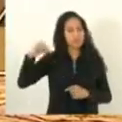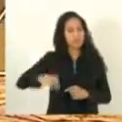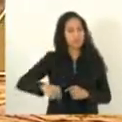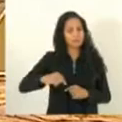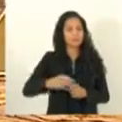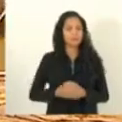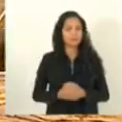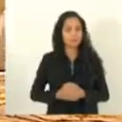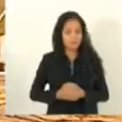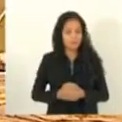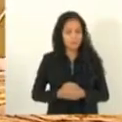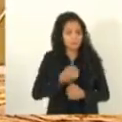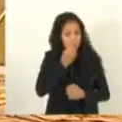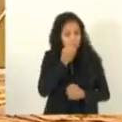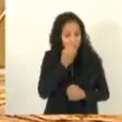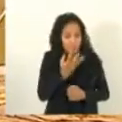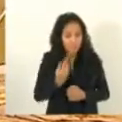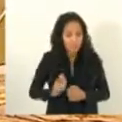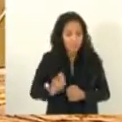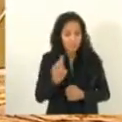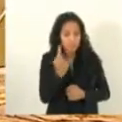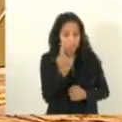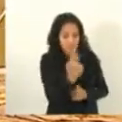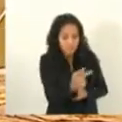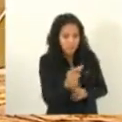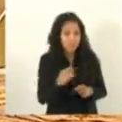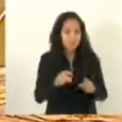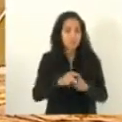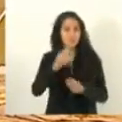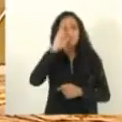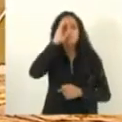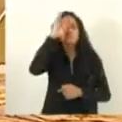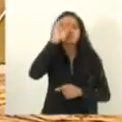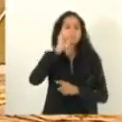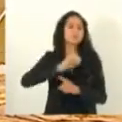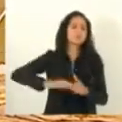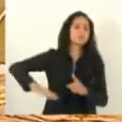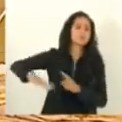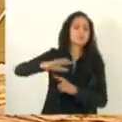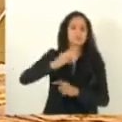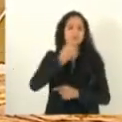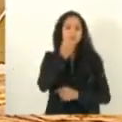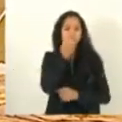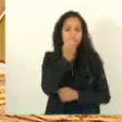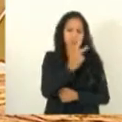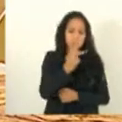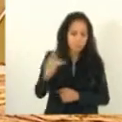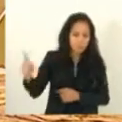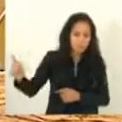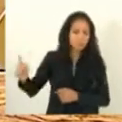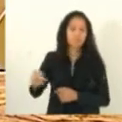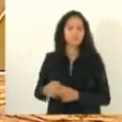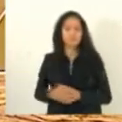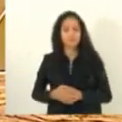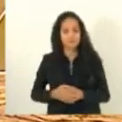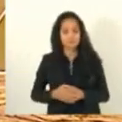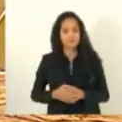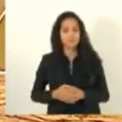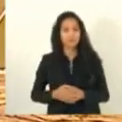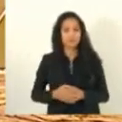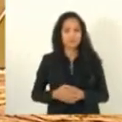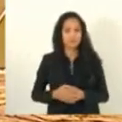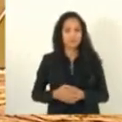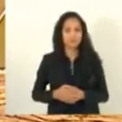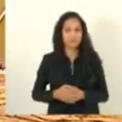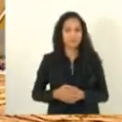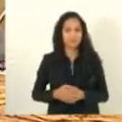para o bem deles próprios, mas para o bem principalmente da sociedade. Eu não poderia